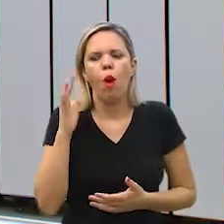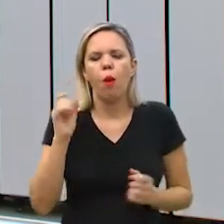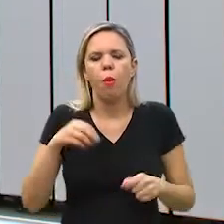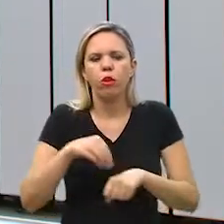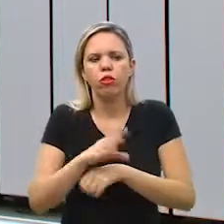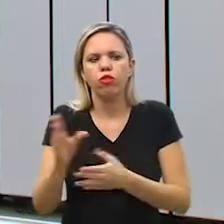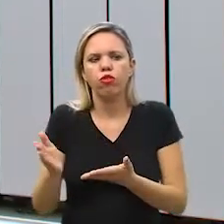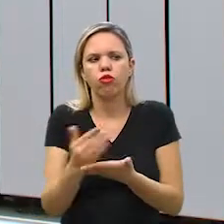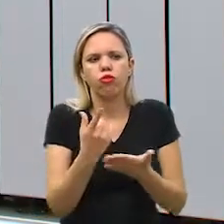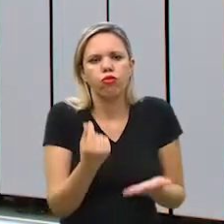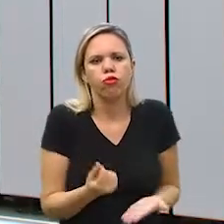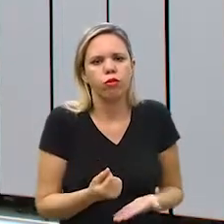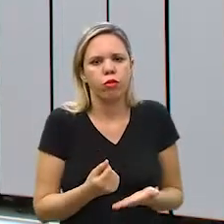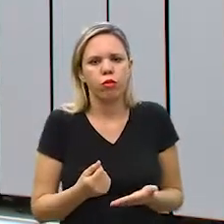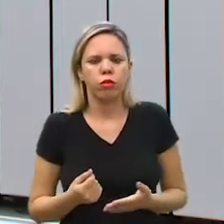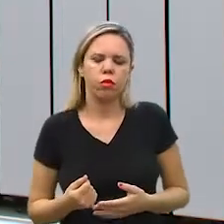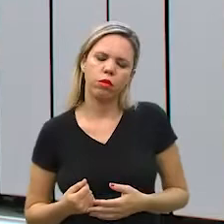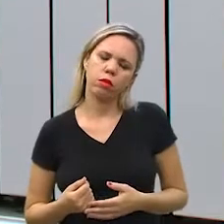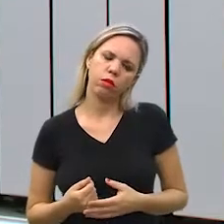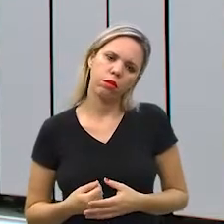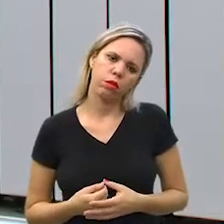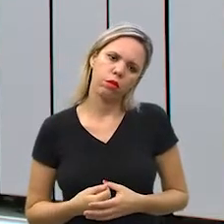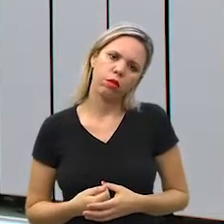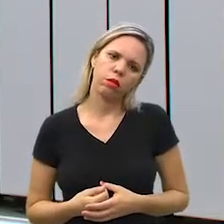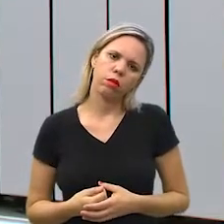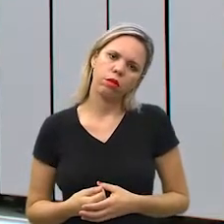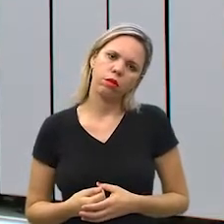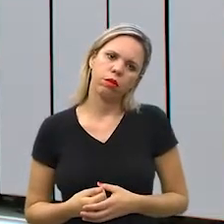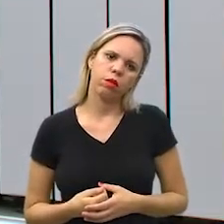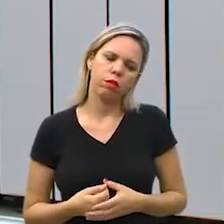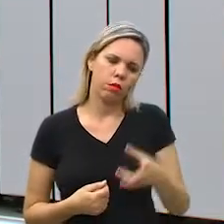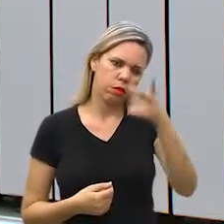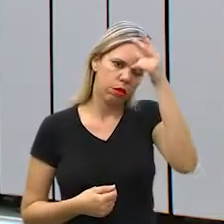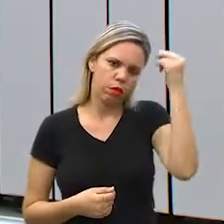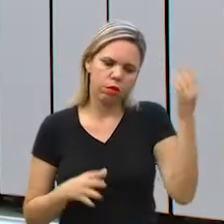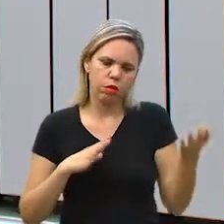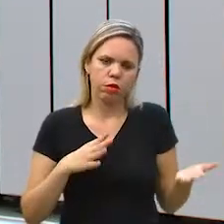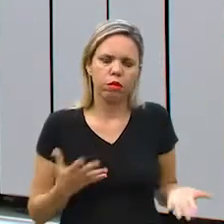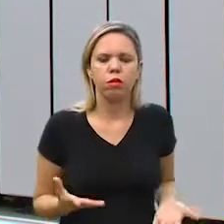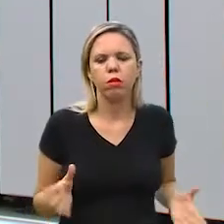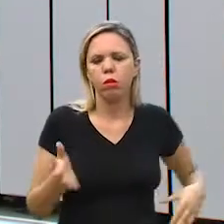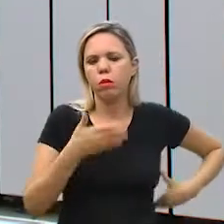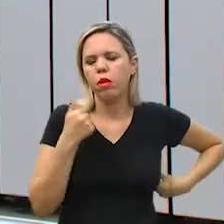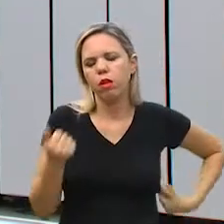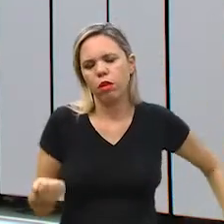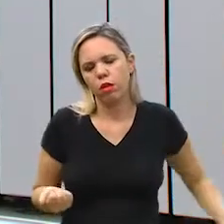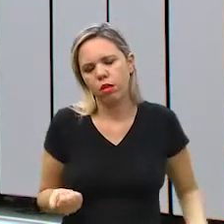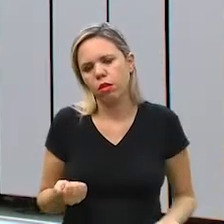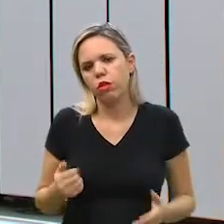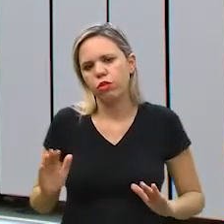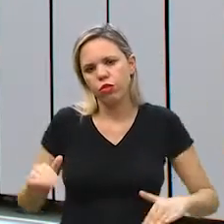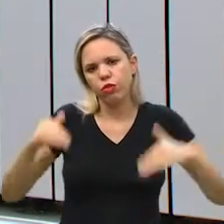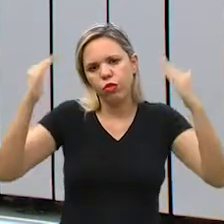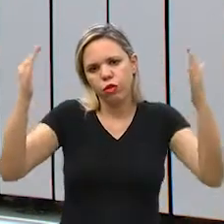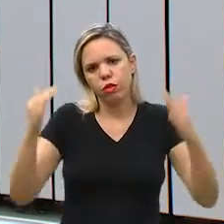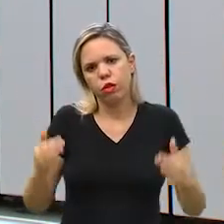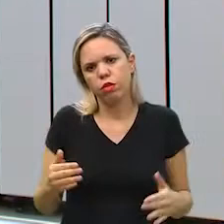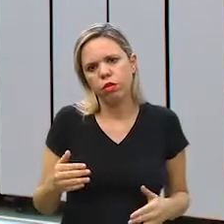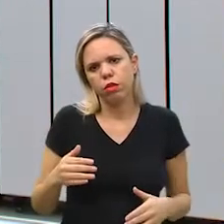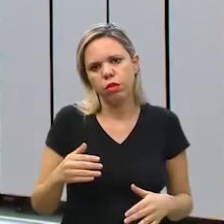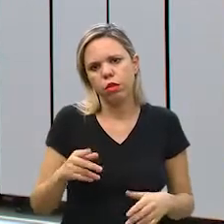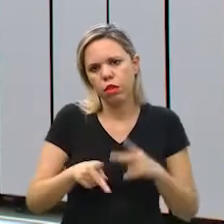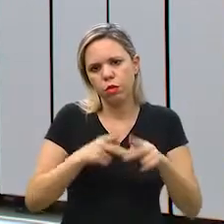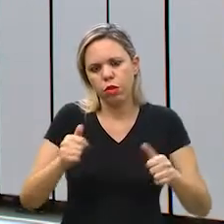trazer arrecadação para a prefeitura, melhorar, né, o desempenho do